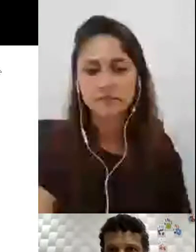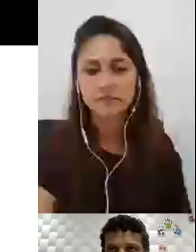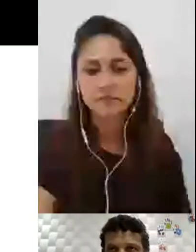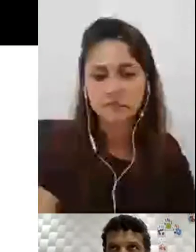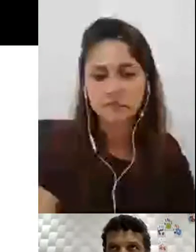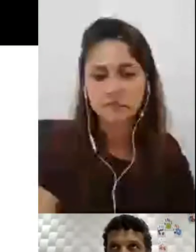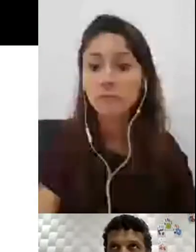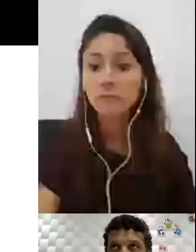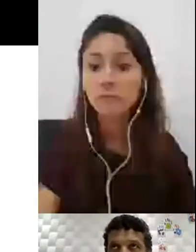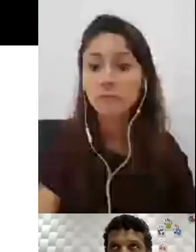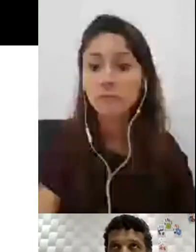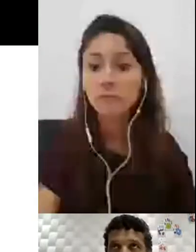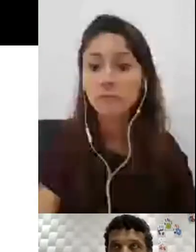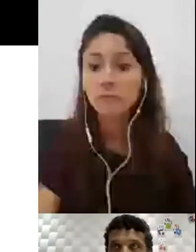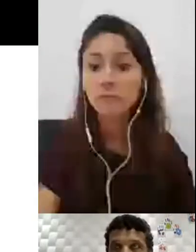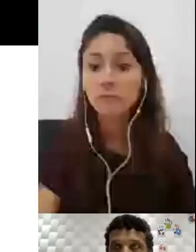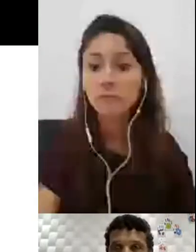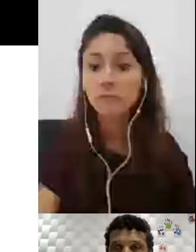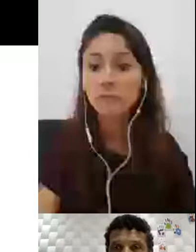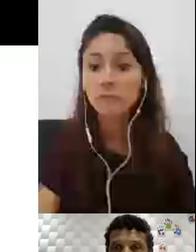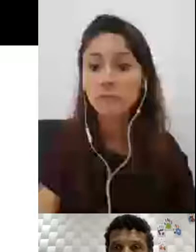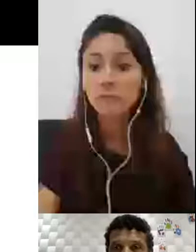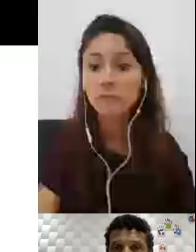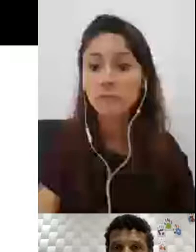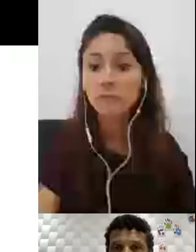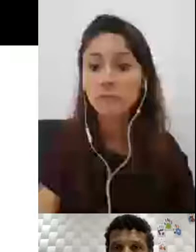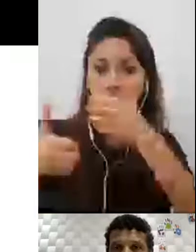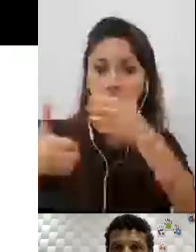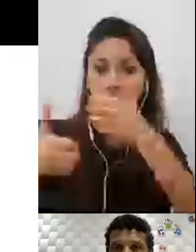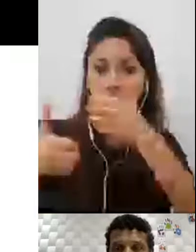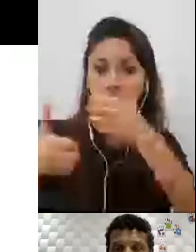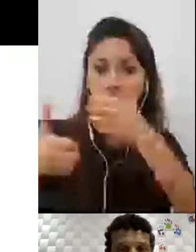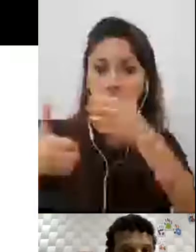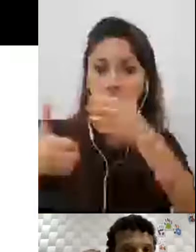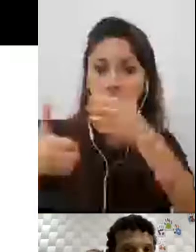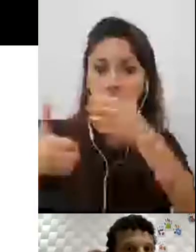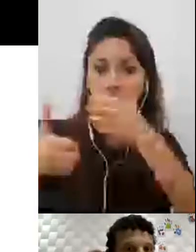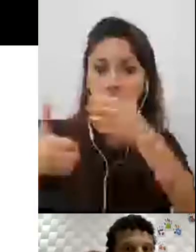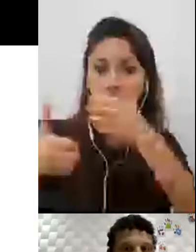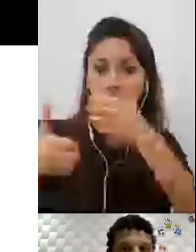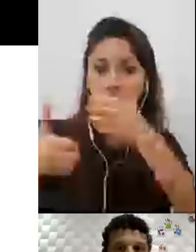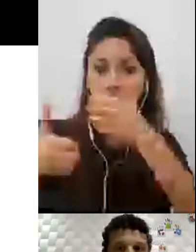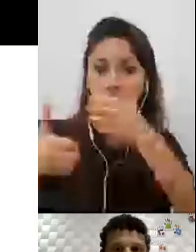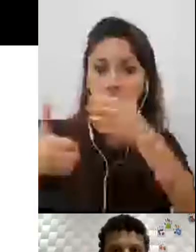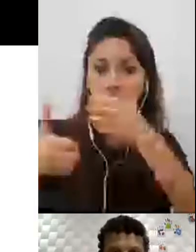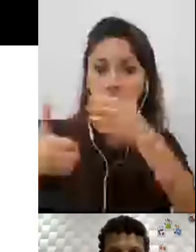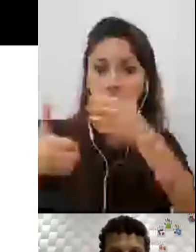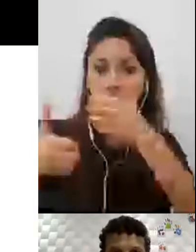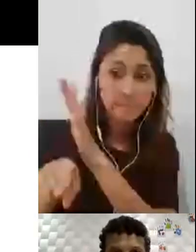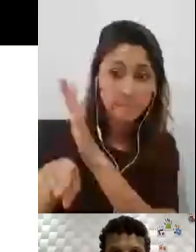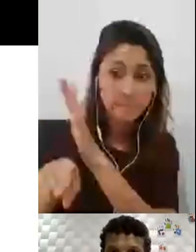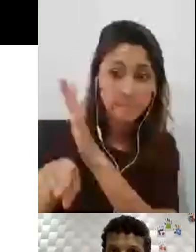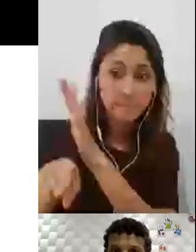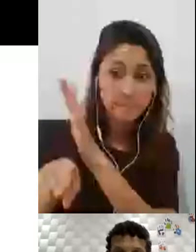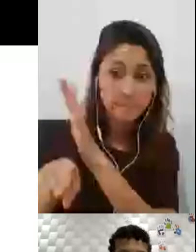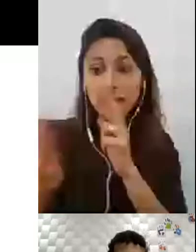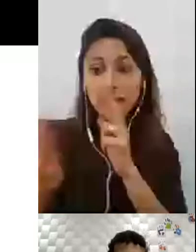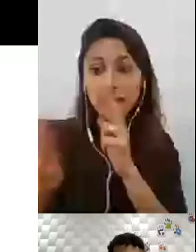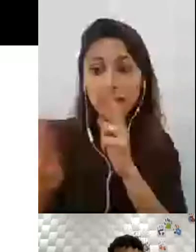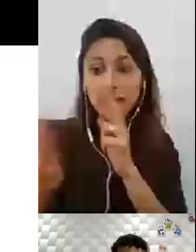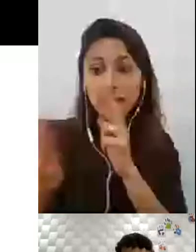deixando umas perguntas aqui, então acho que depois da apresentação do laboratório a gente pode responder, né? Se